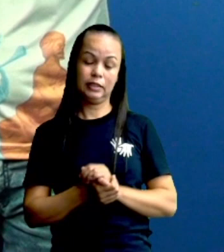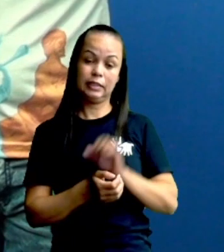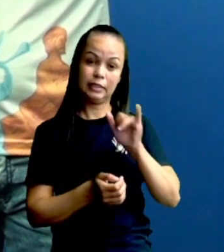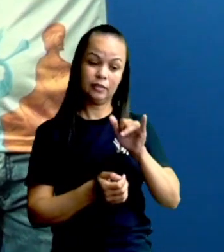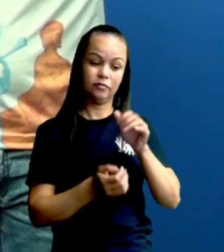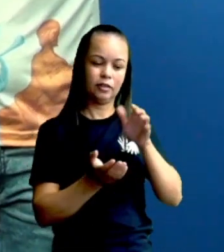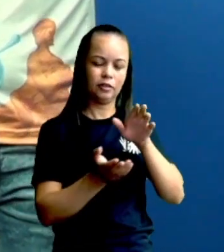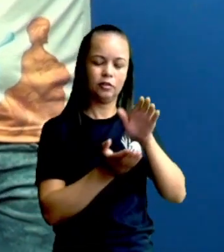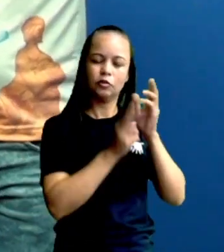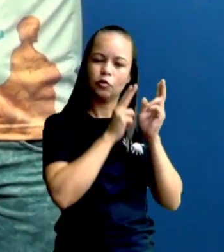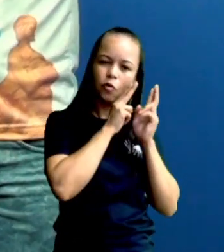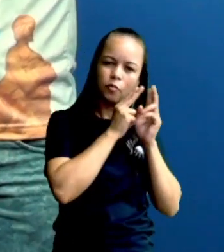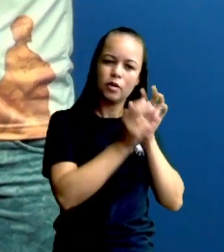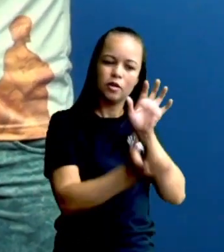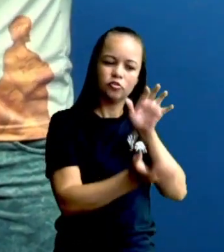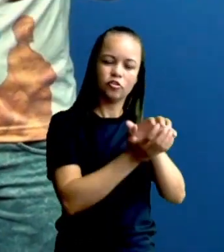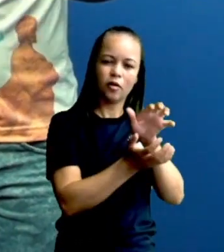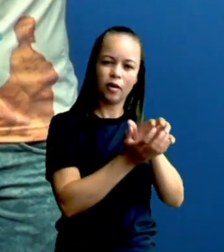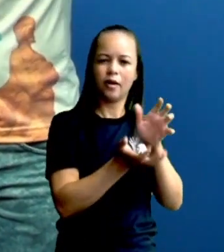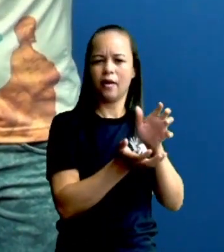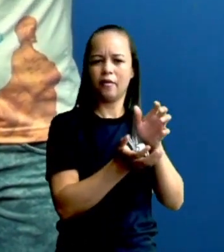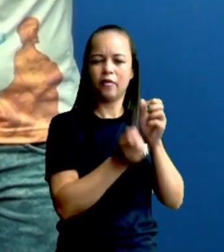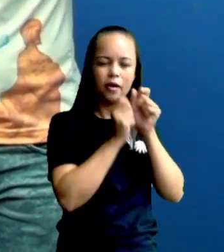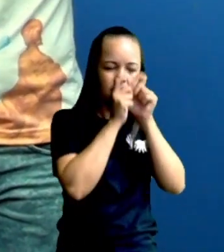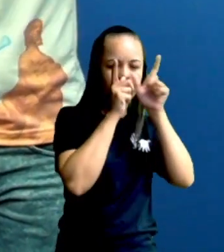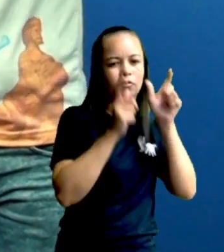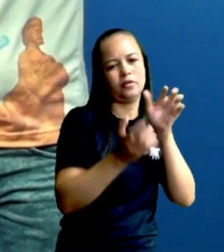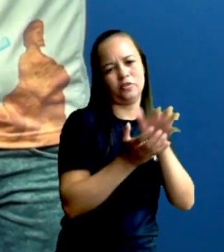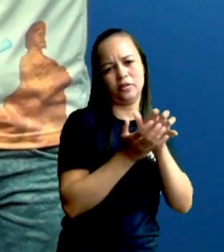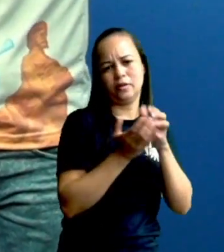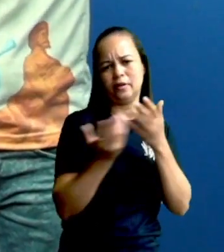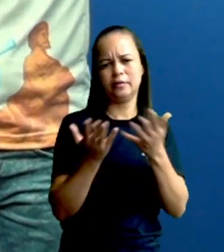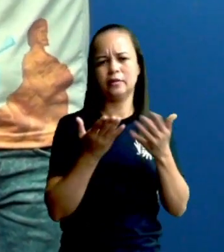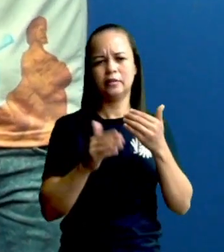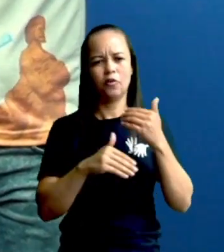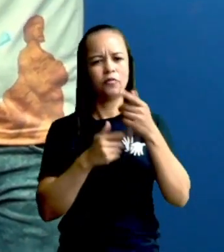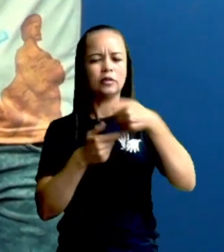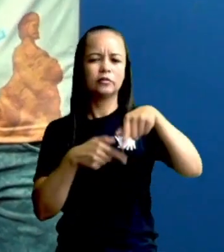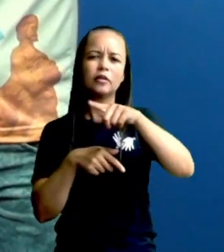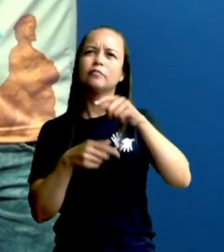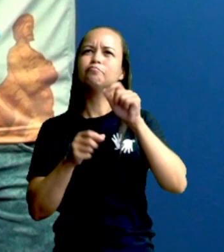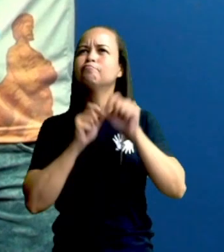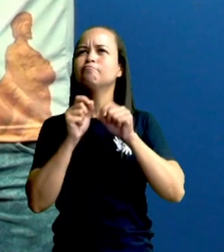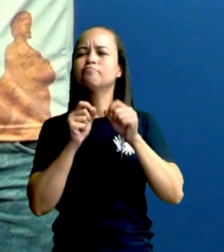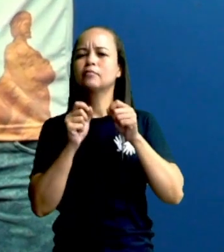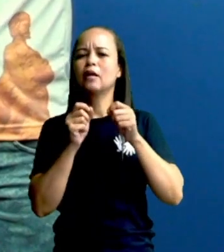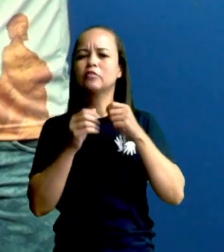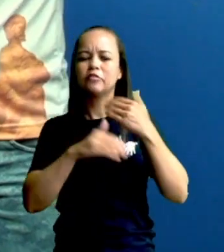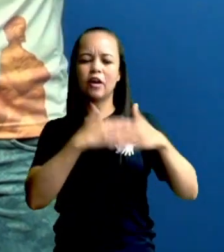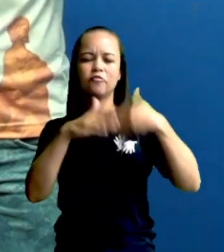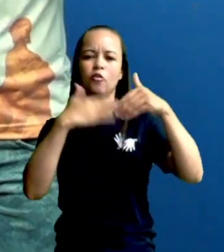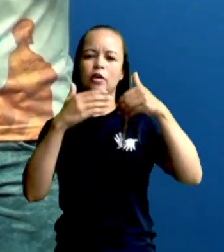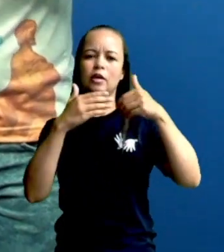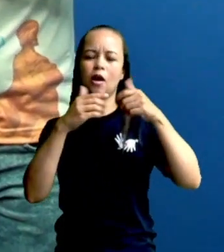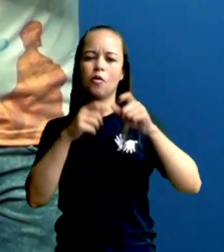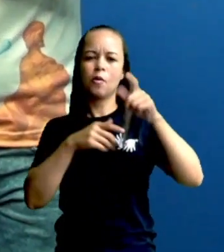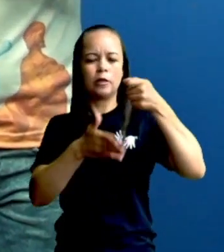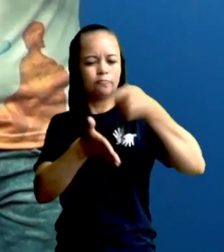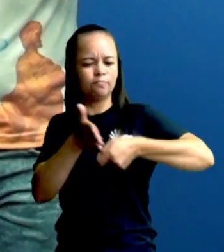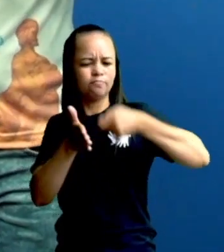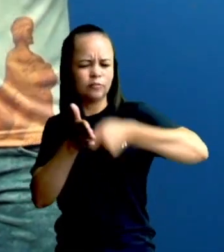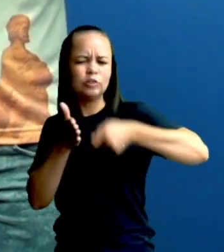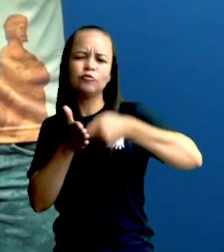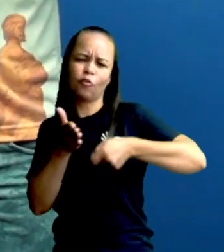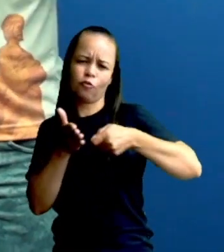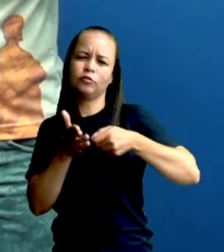de um dia para o outro. Tudo que você é hoje, você vai conseguir ser, você vai evoluir para algo maior, através de muita luta,